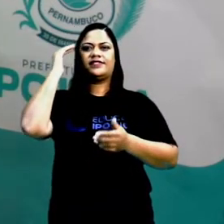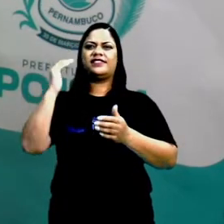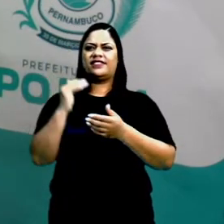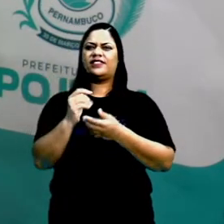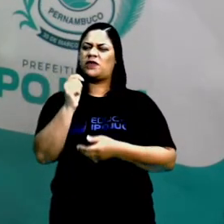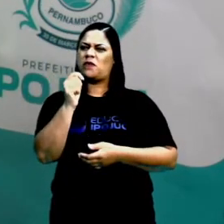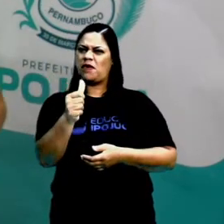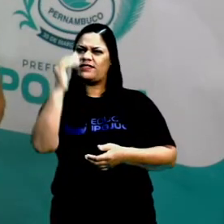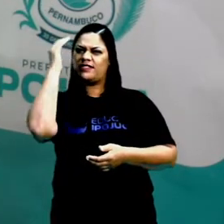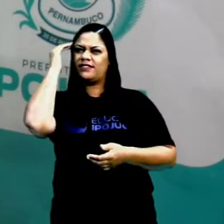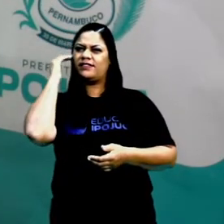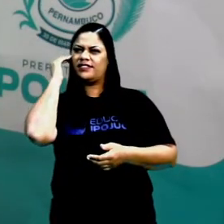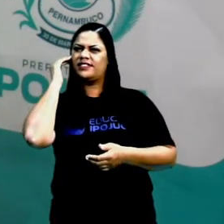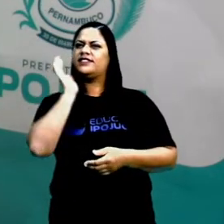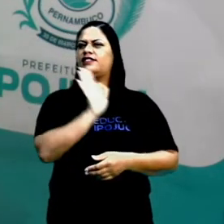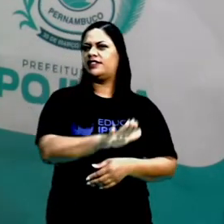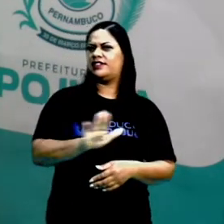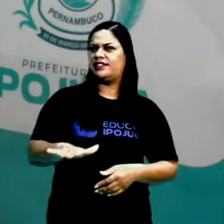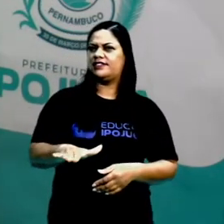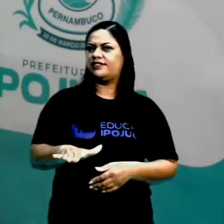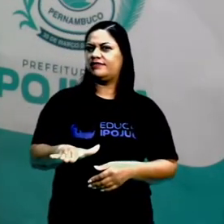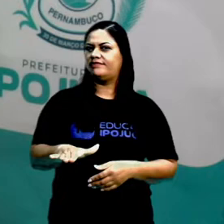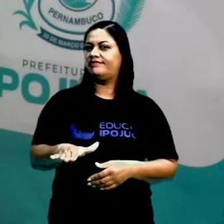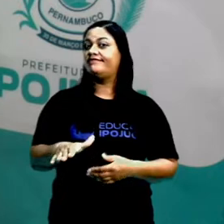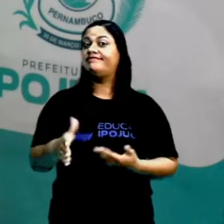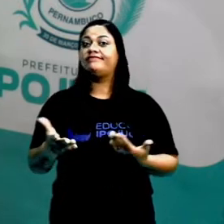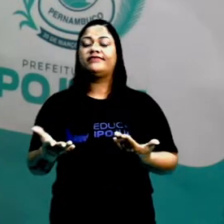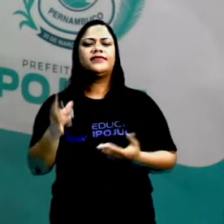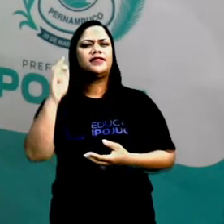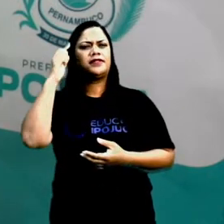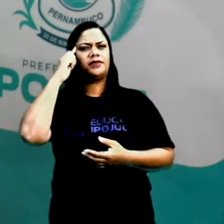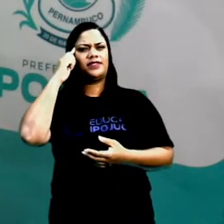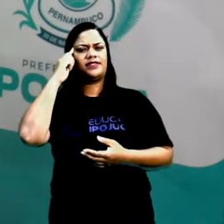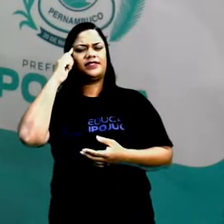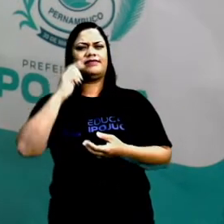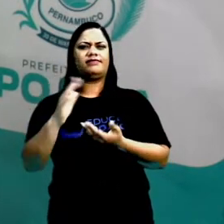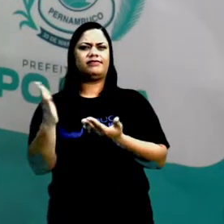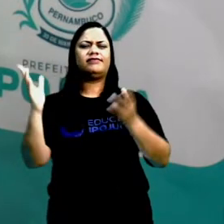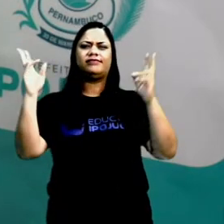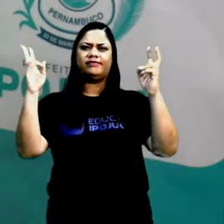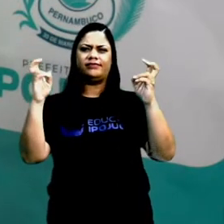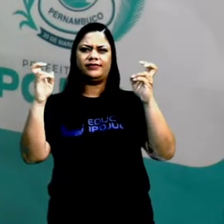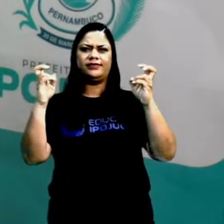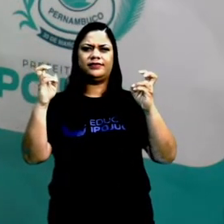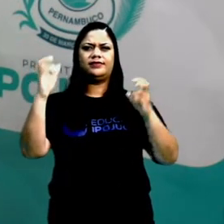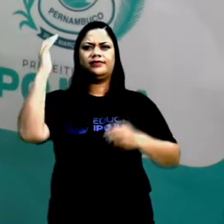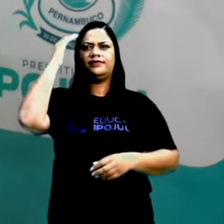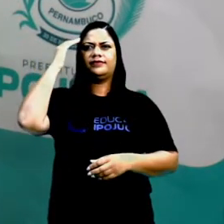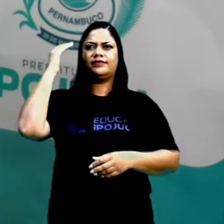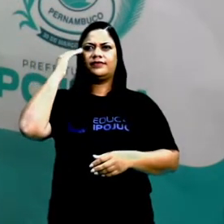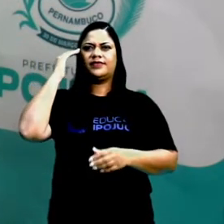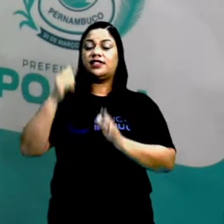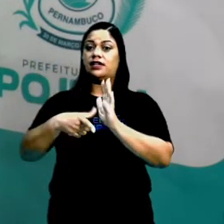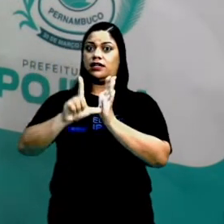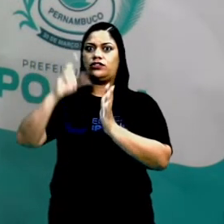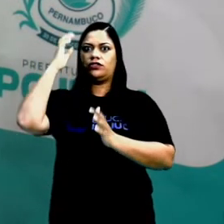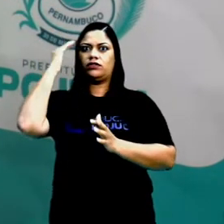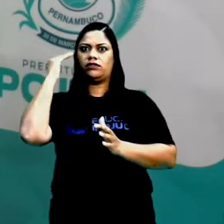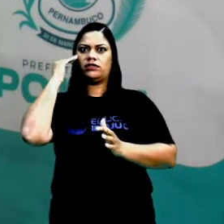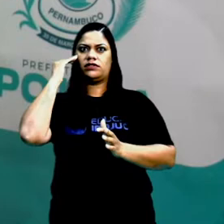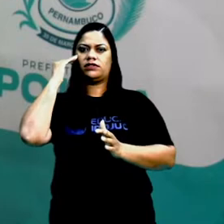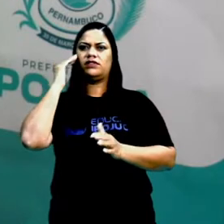criança. Se a gente pensar nesse tema, pré-adolescente é criança, o que é que vocês acham? Será